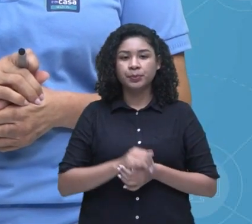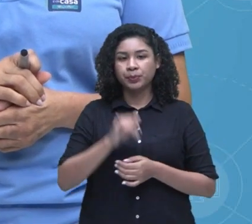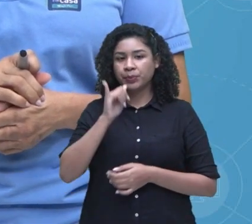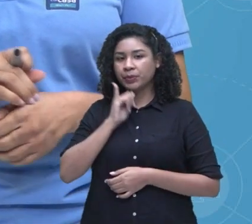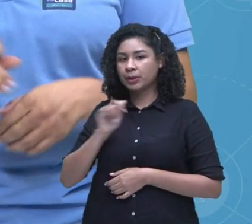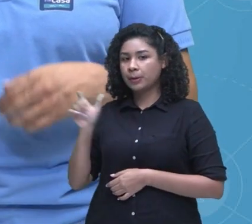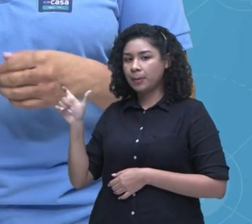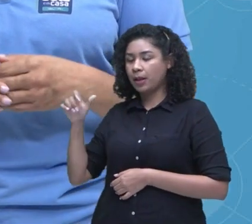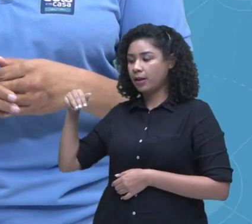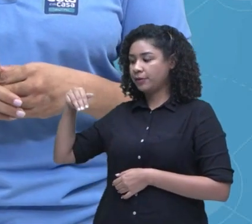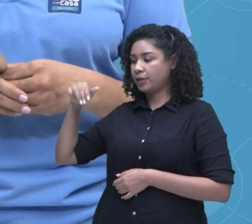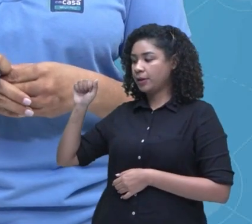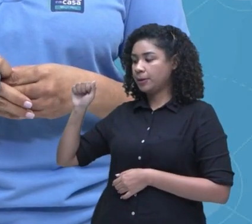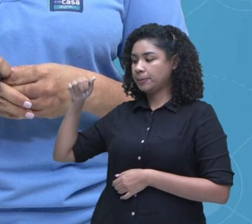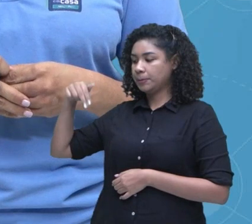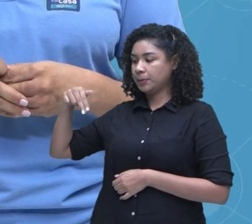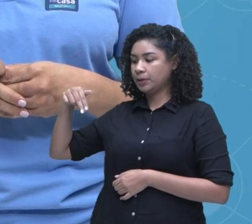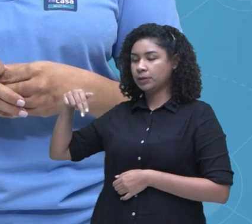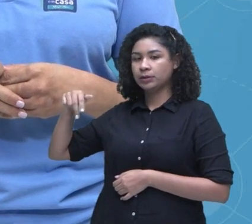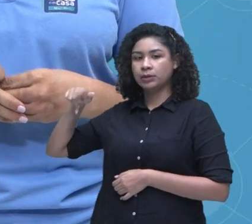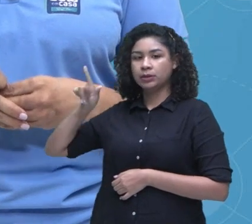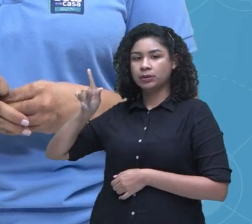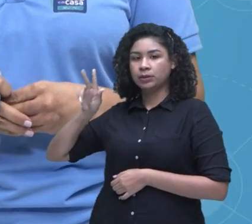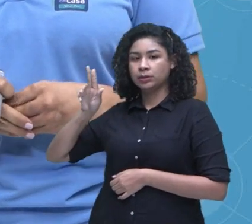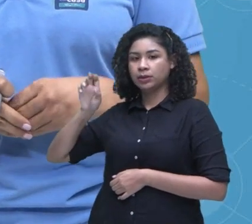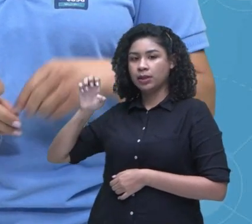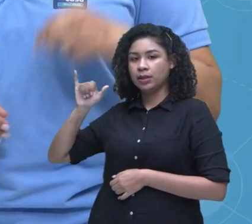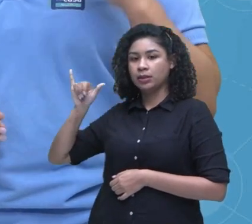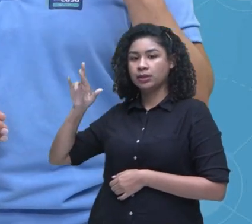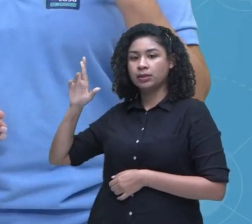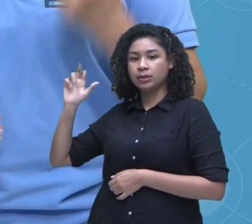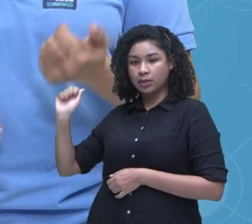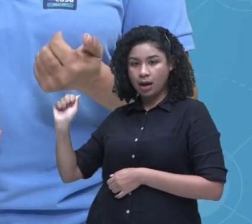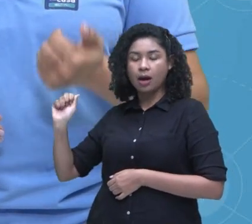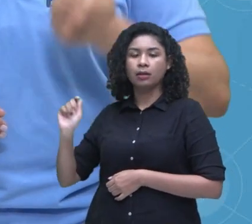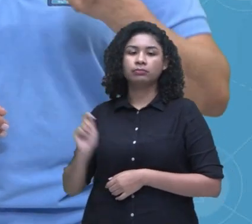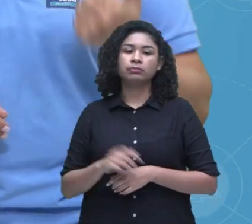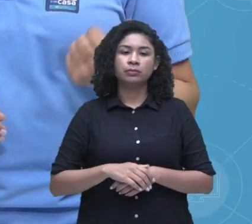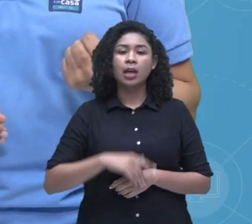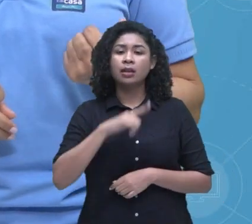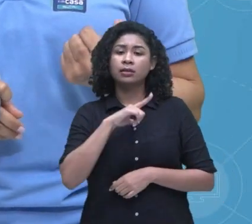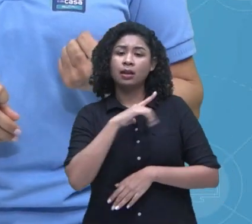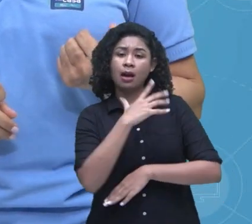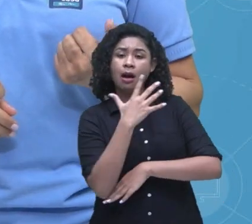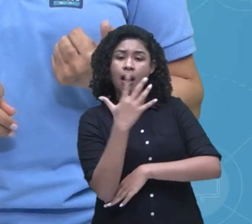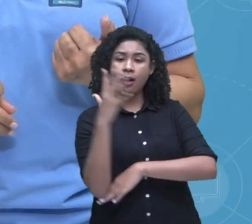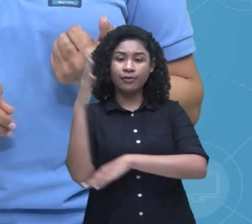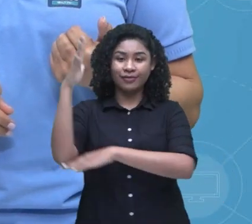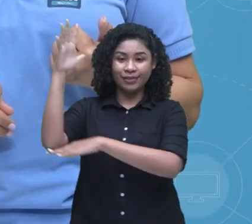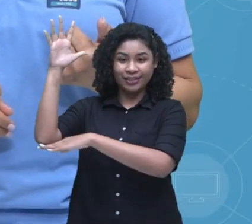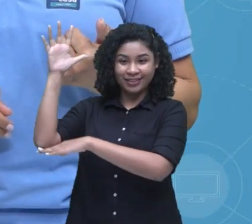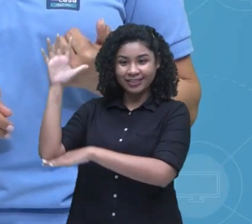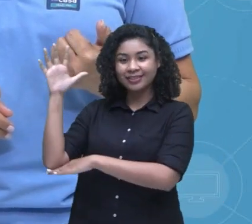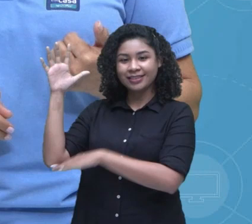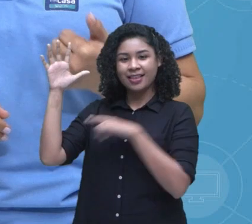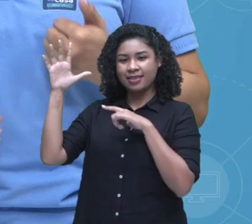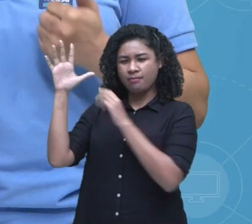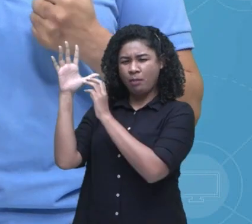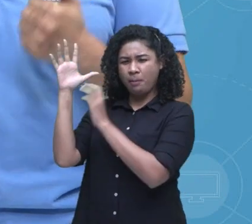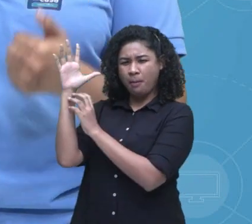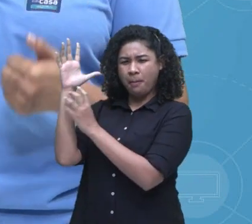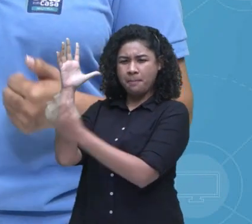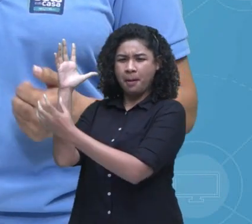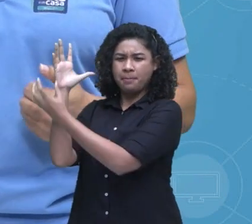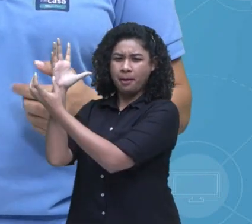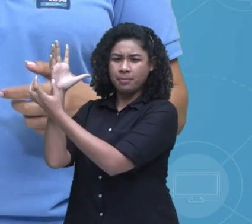a árvore, né, a mangueira está cheia de frutos. E quanto custa a mangueira do radiador? Você vê